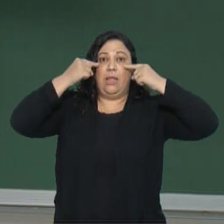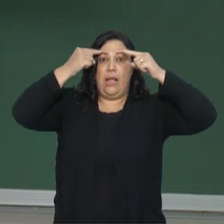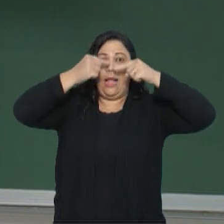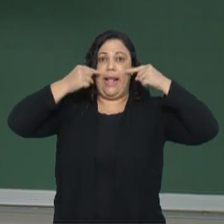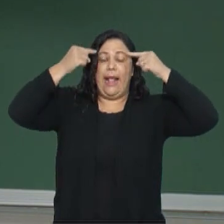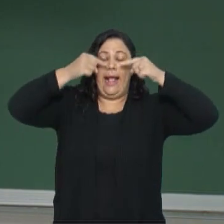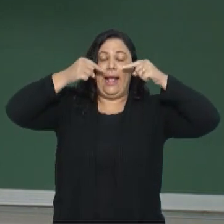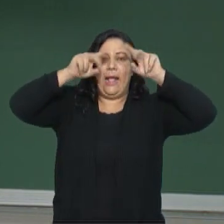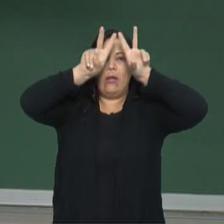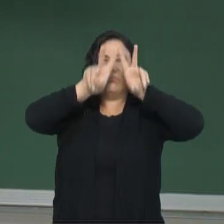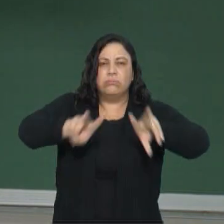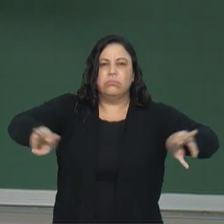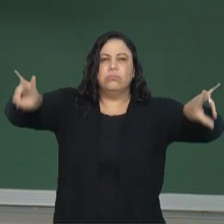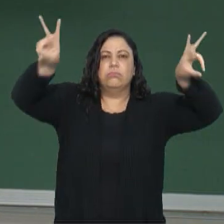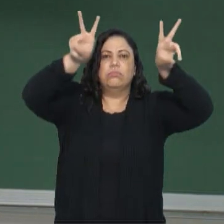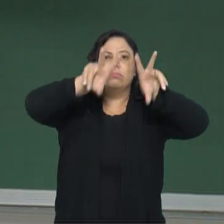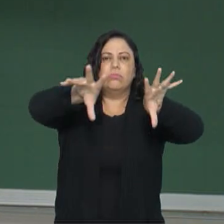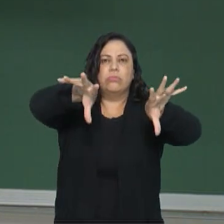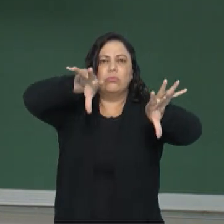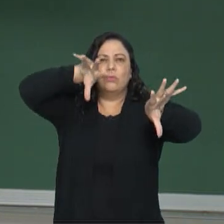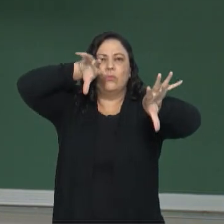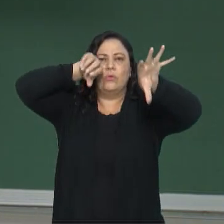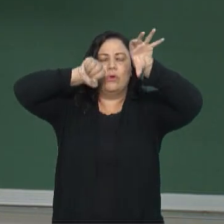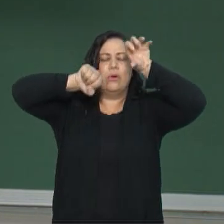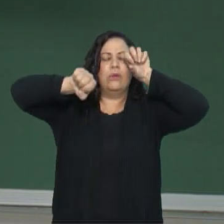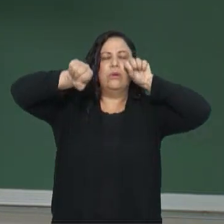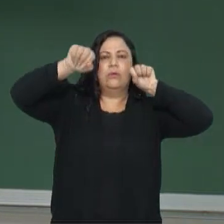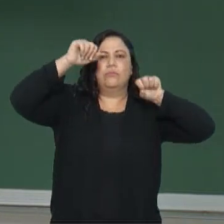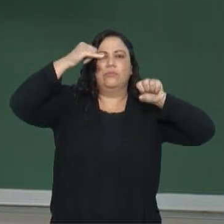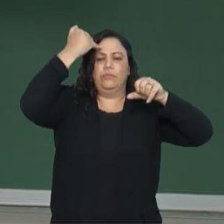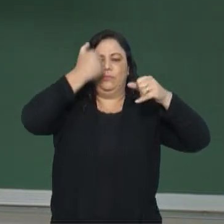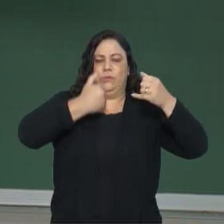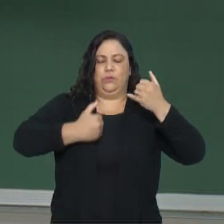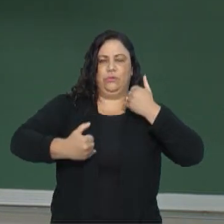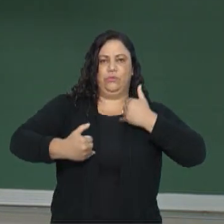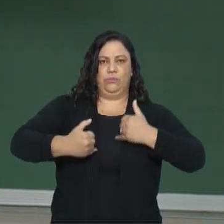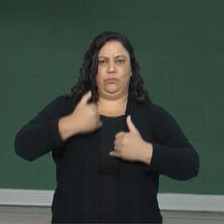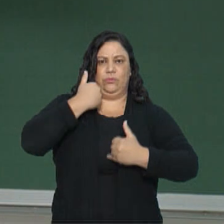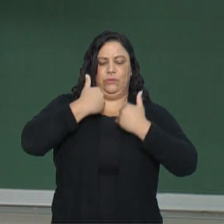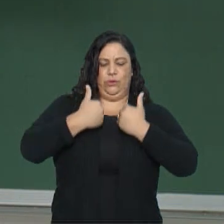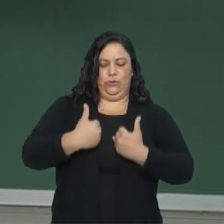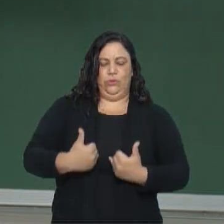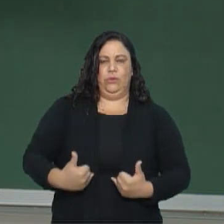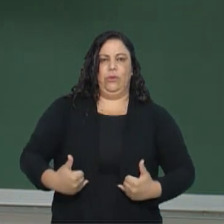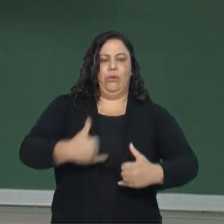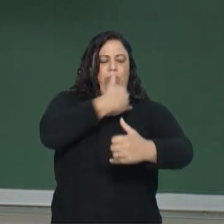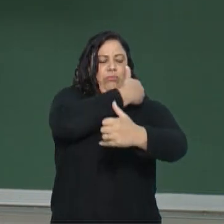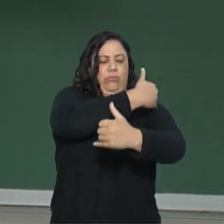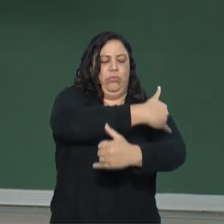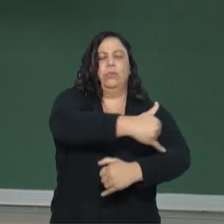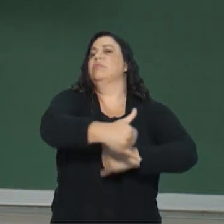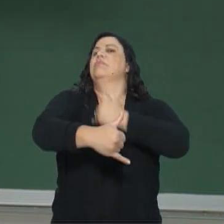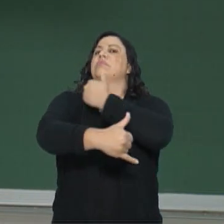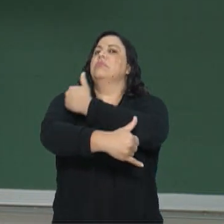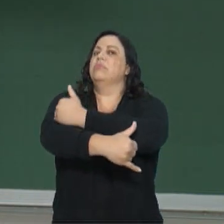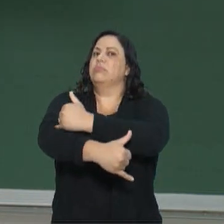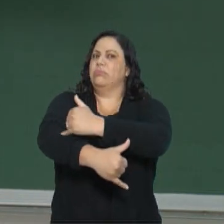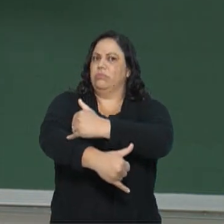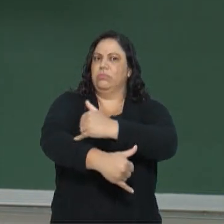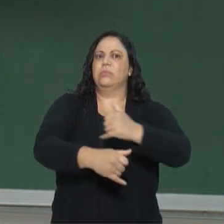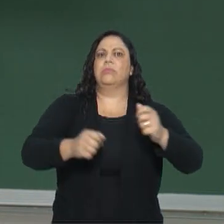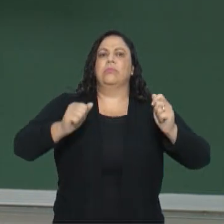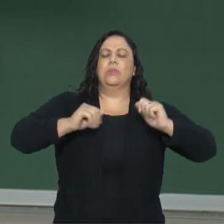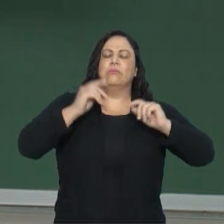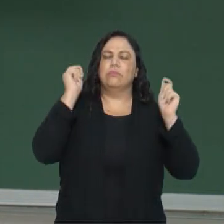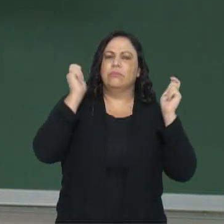transmite, os nervos levam essa informação até o seu sistema nervoso, vai interpretar e constrói